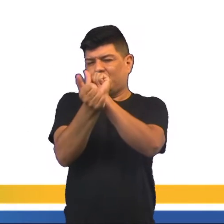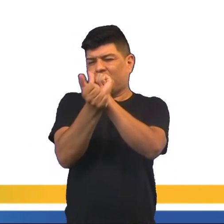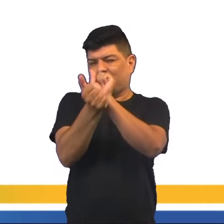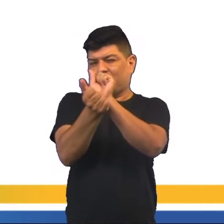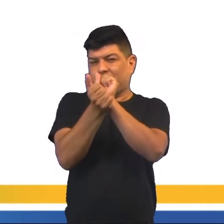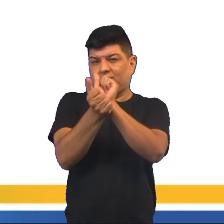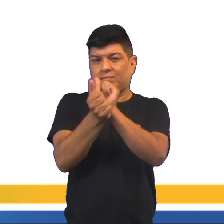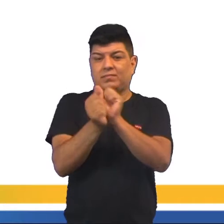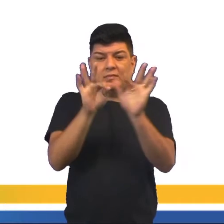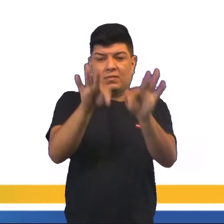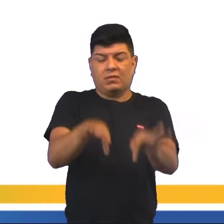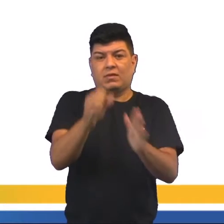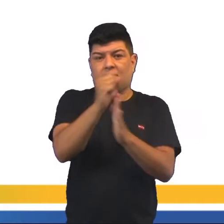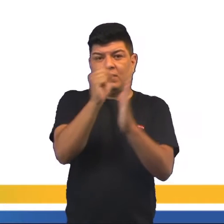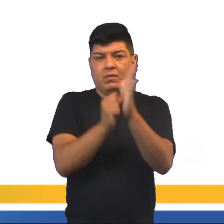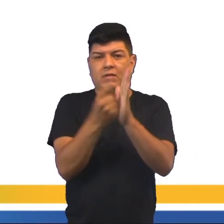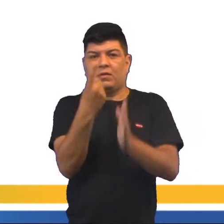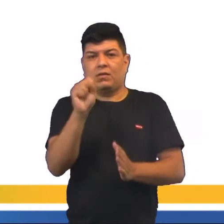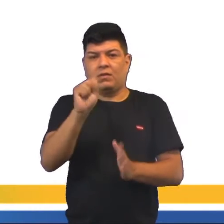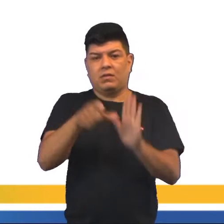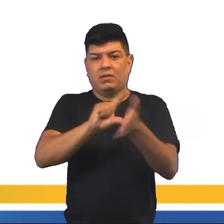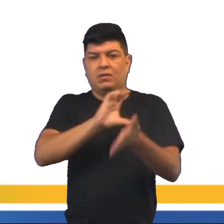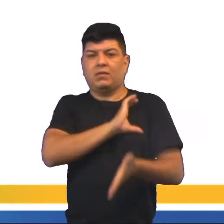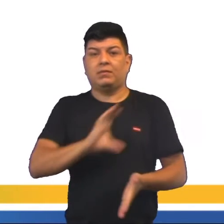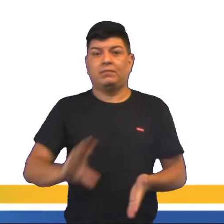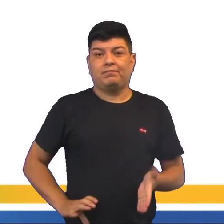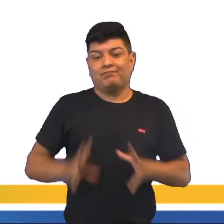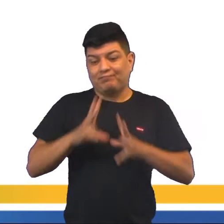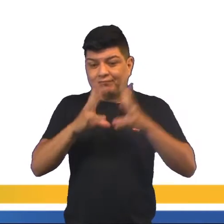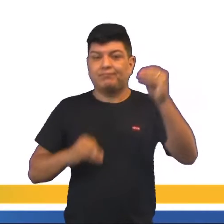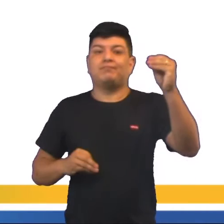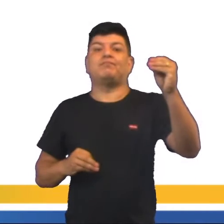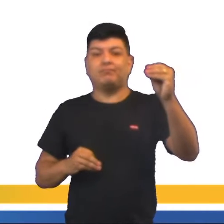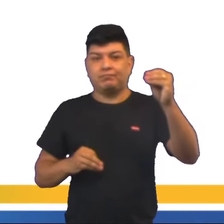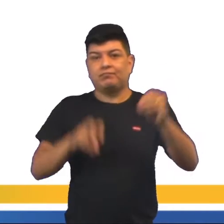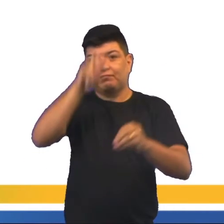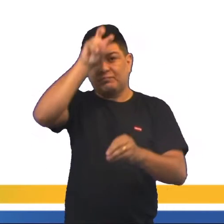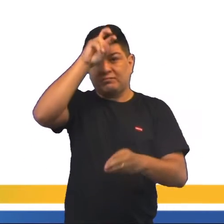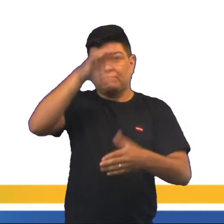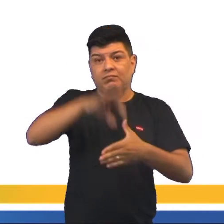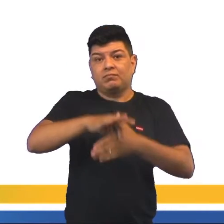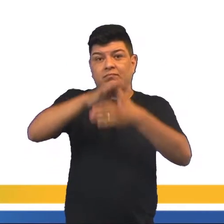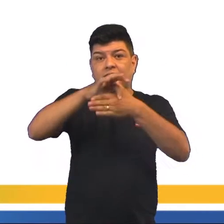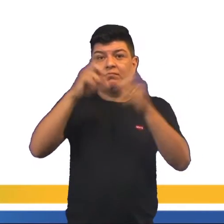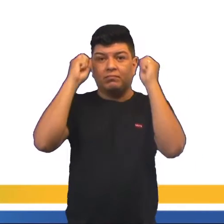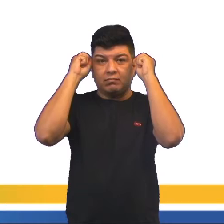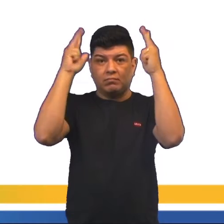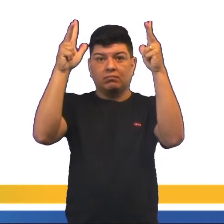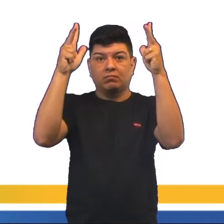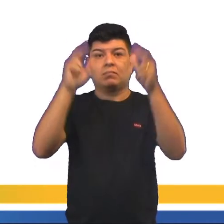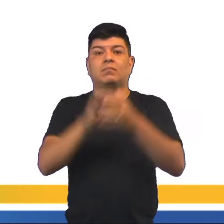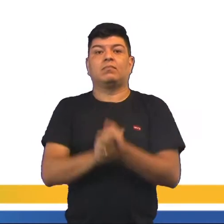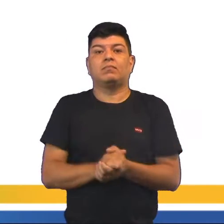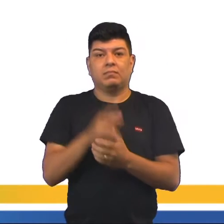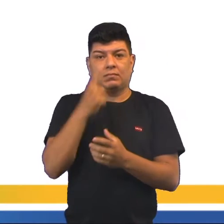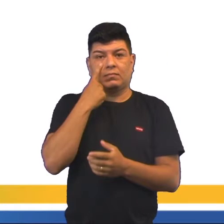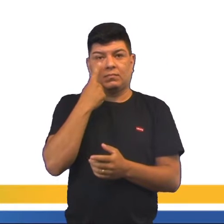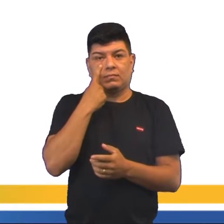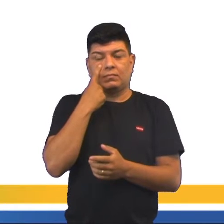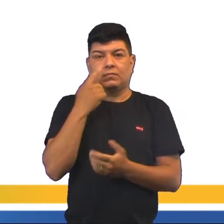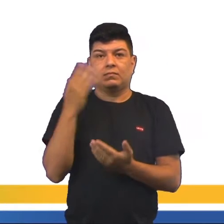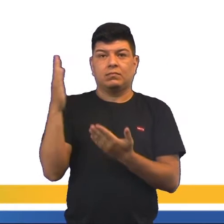Foi somente no final do século XVIII a.C. que os hebreus fugiram do Egito sob a liderança de Moisés. A gente observa